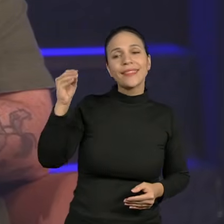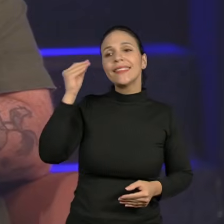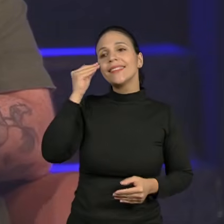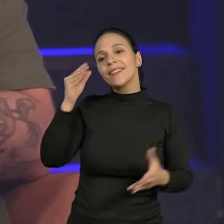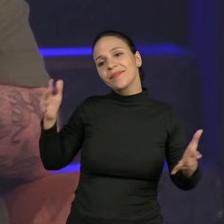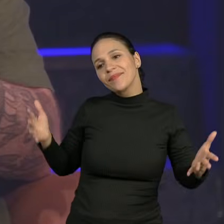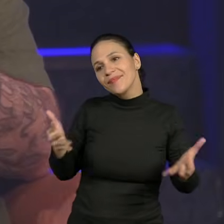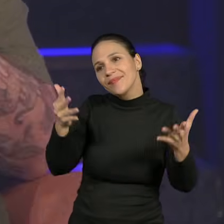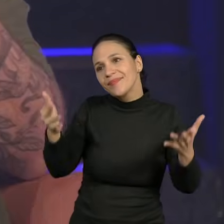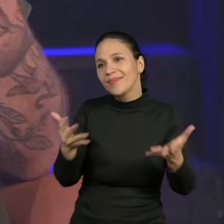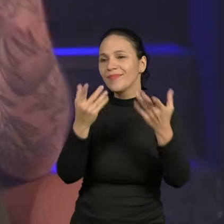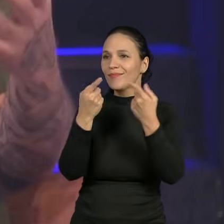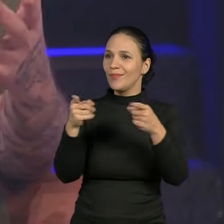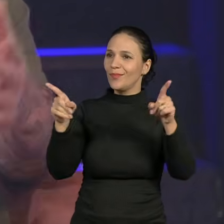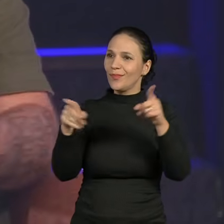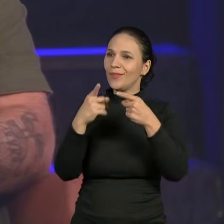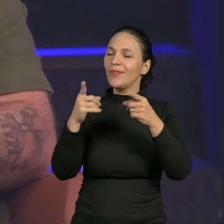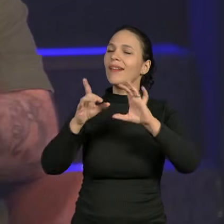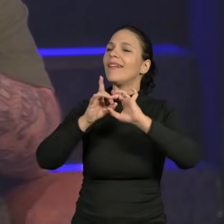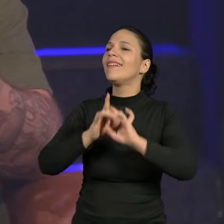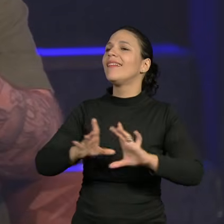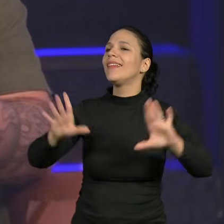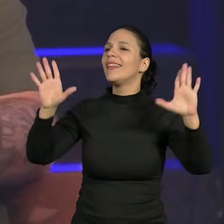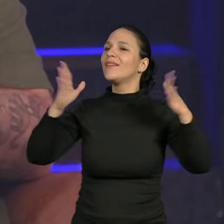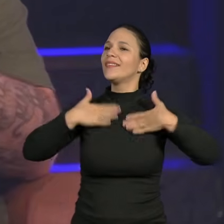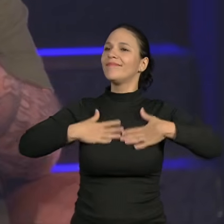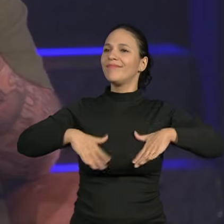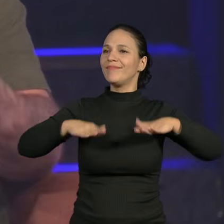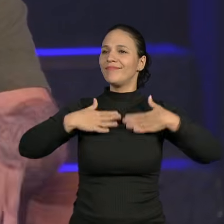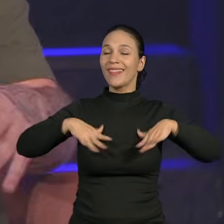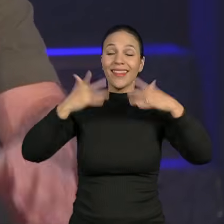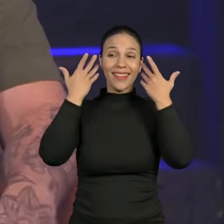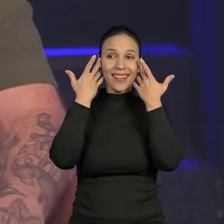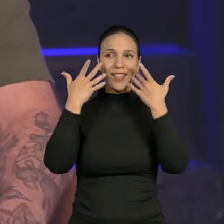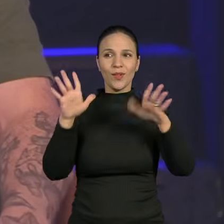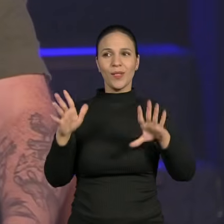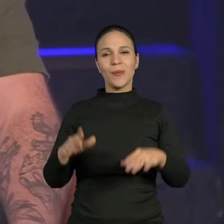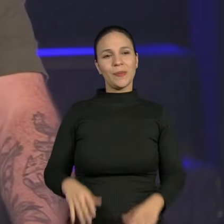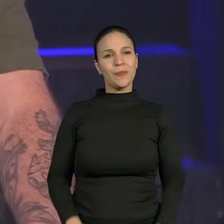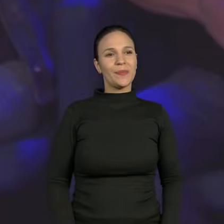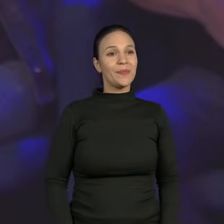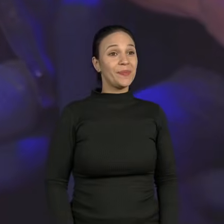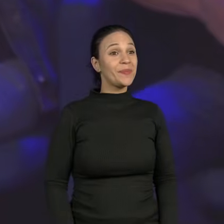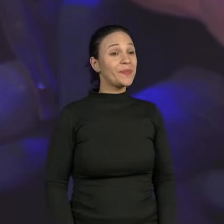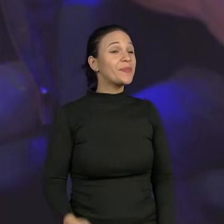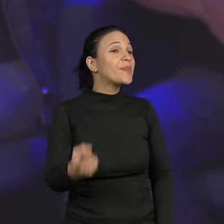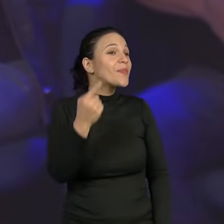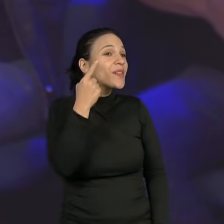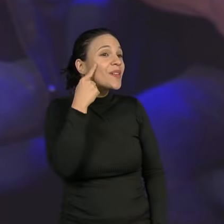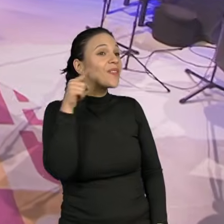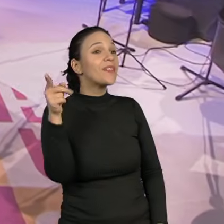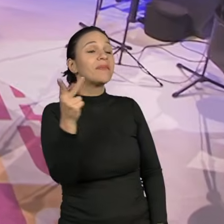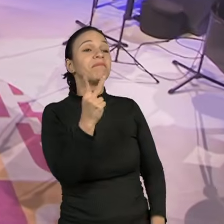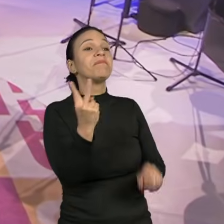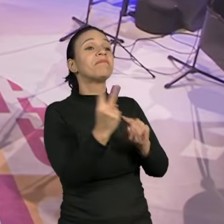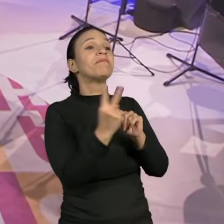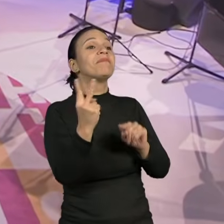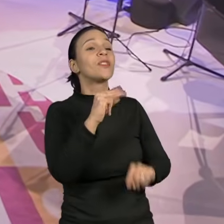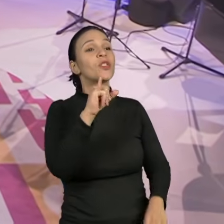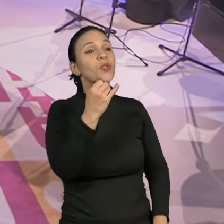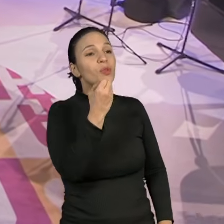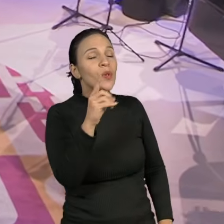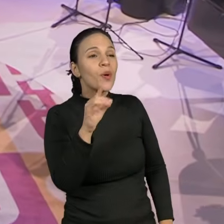com as nossas músicas, essa coisa mais livre, mais tranquila, mais natural do ser humano. Vamos ver como é que foi a infância do João. Foi uma